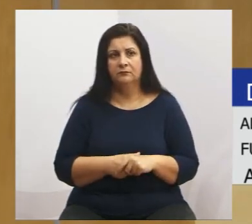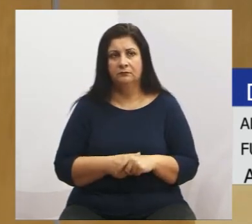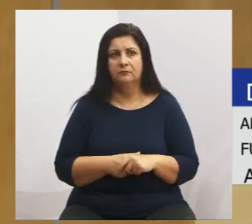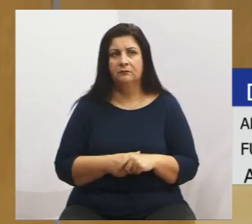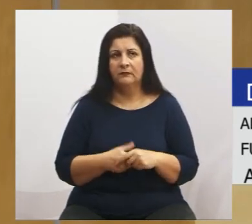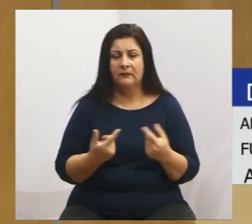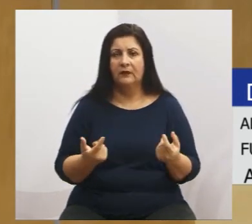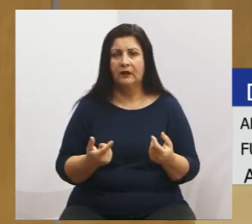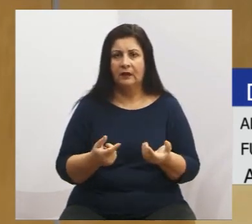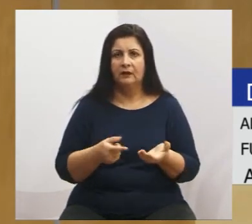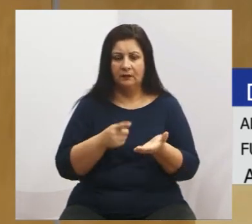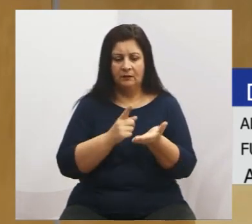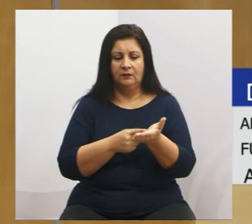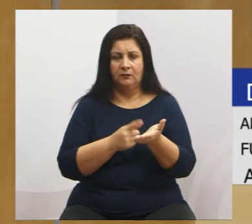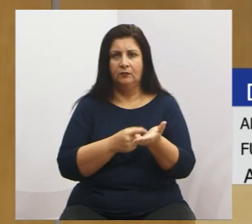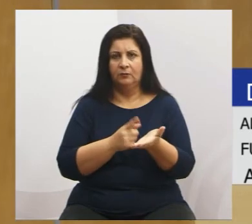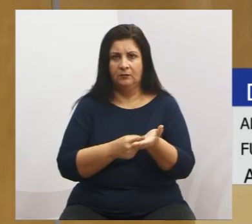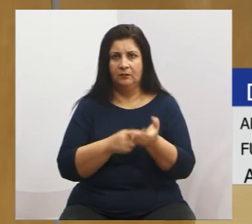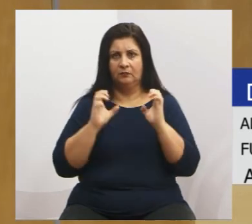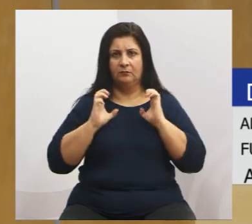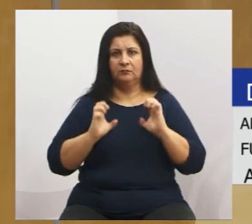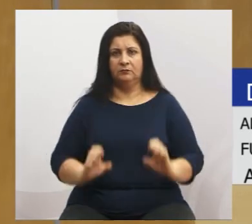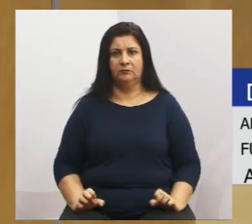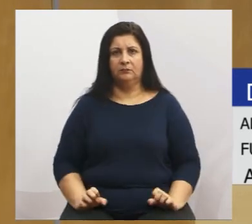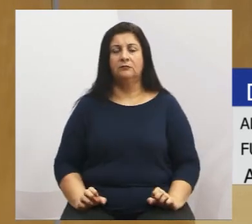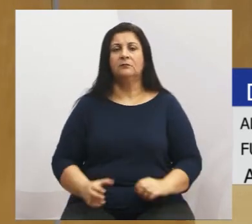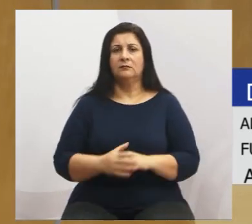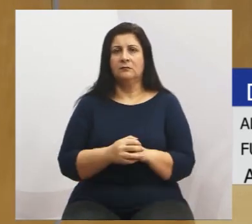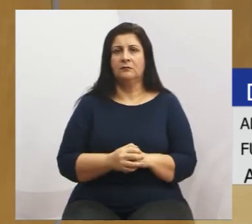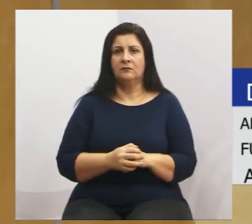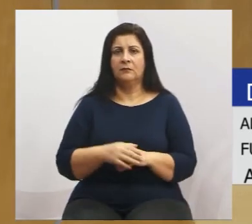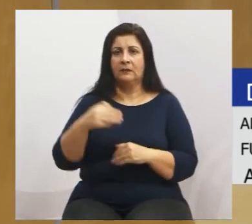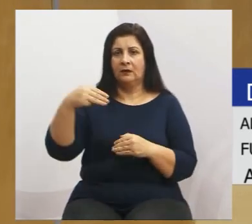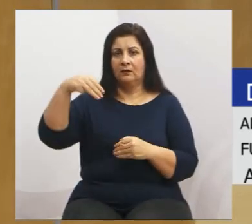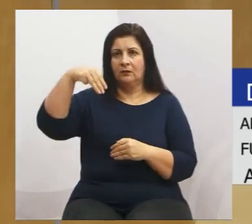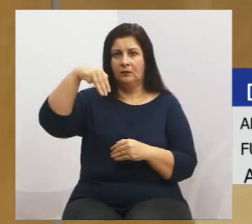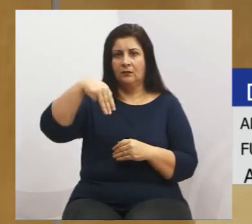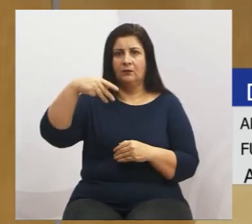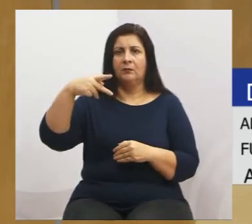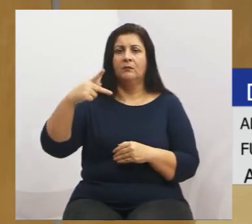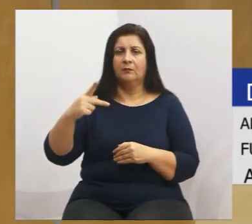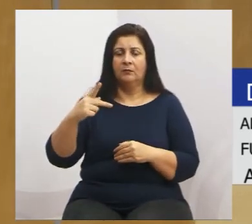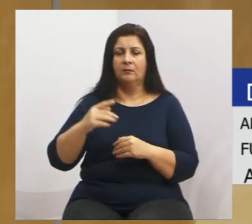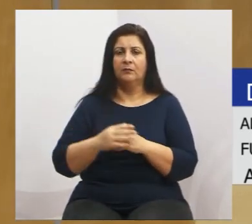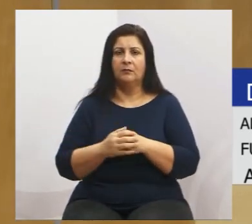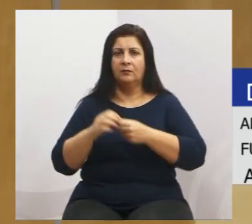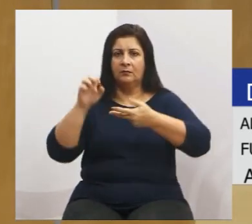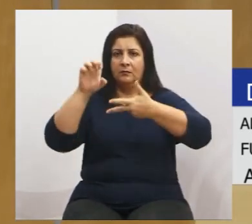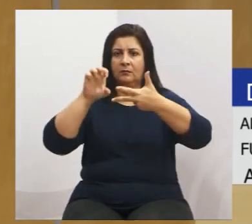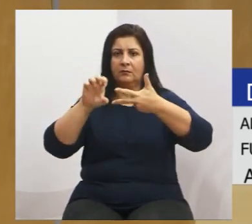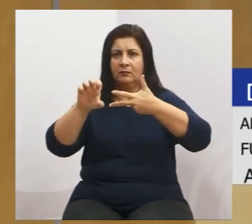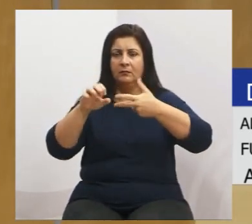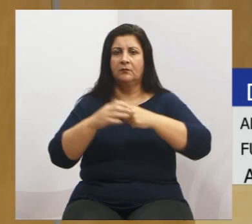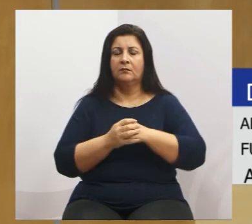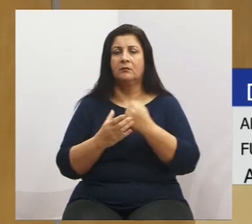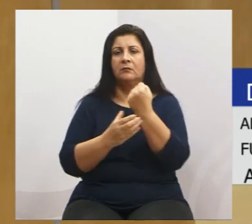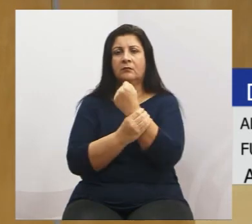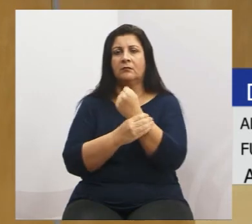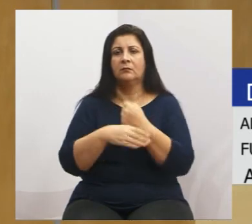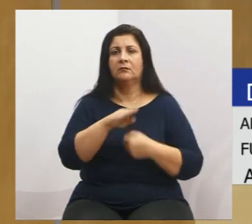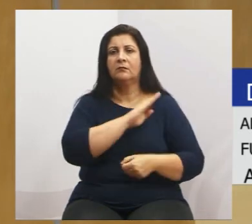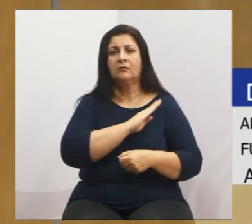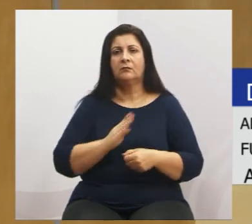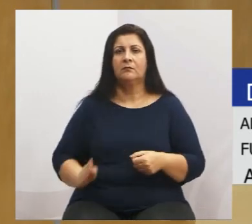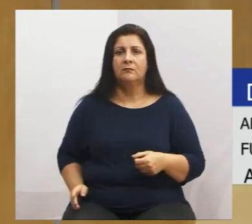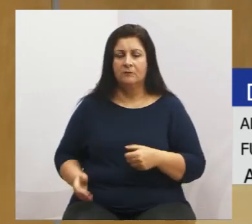do TAC, do Termo de Ajuste de Conduta firmado entre o Ministério Público, o Poder Executivo e a Defensoria Pública,